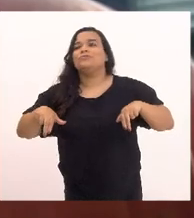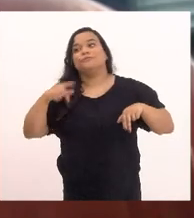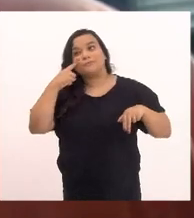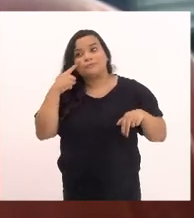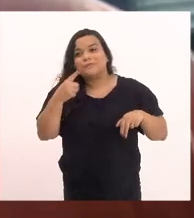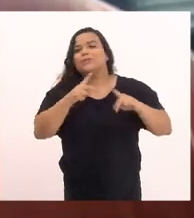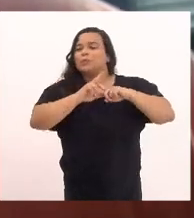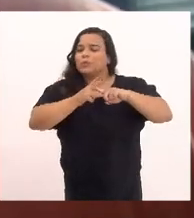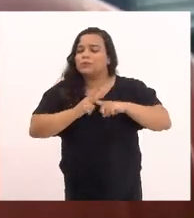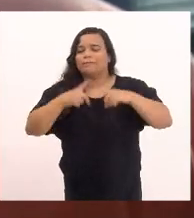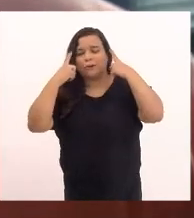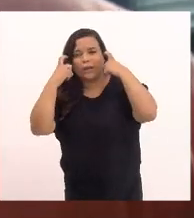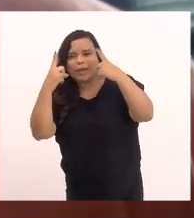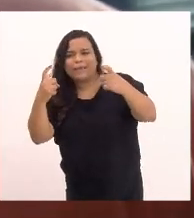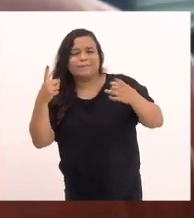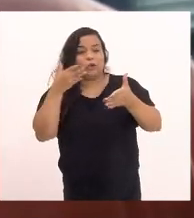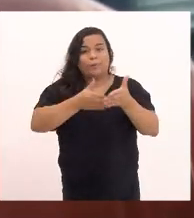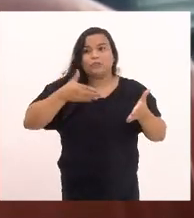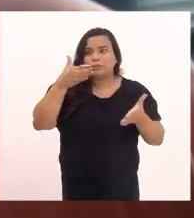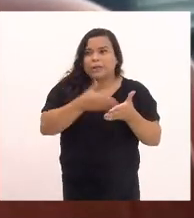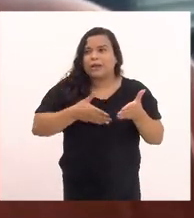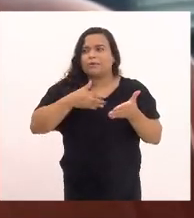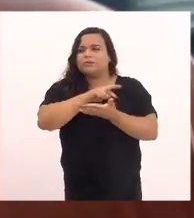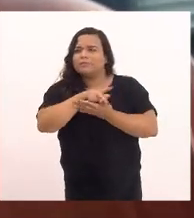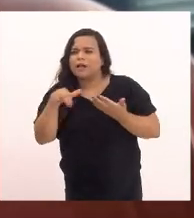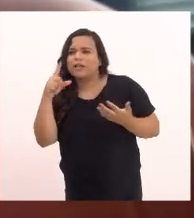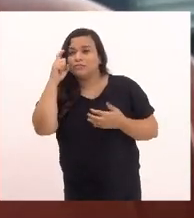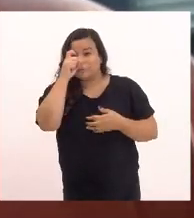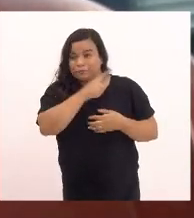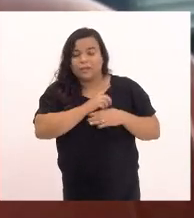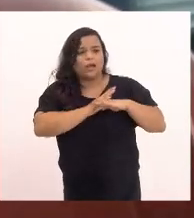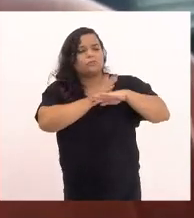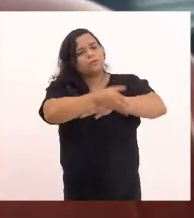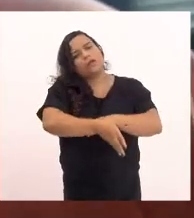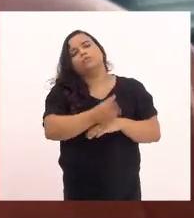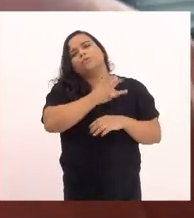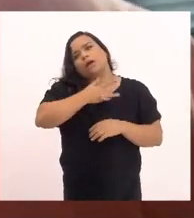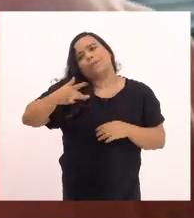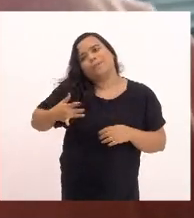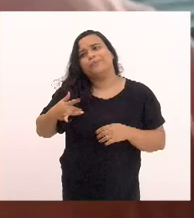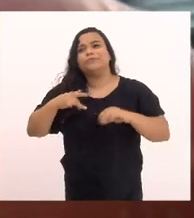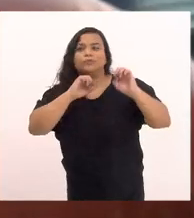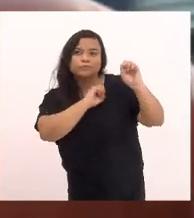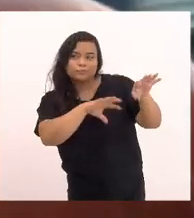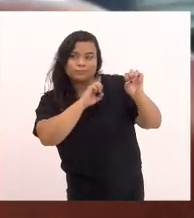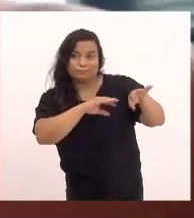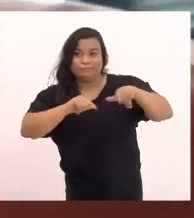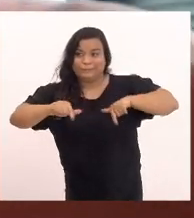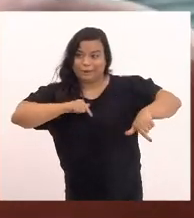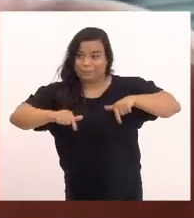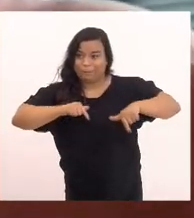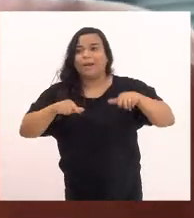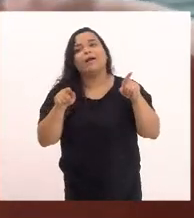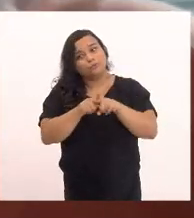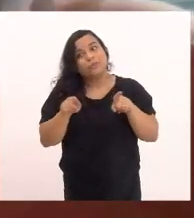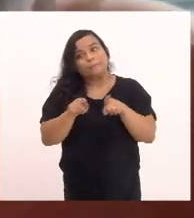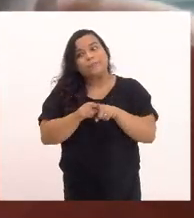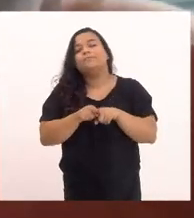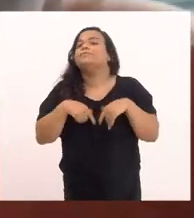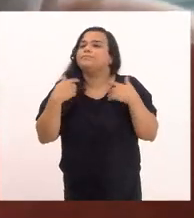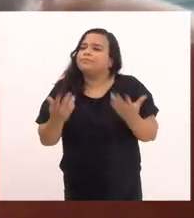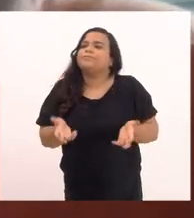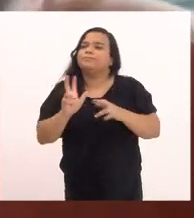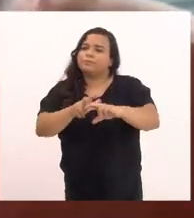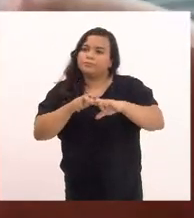violência, essa dificuldade de acesso à saúde, à educação, à empregabilidade. Portanto, o